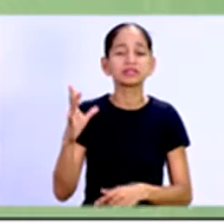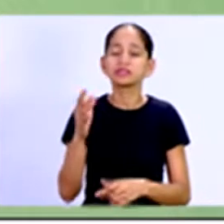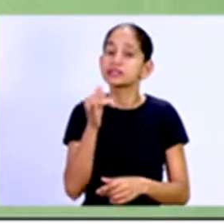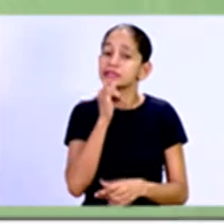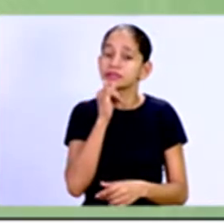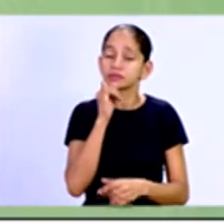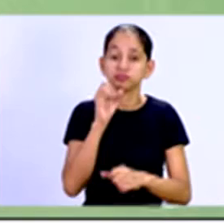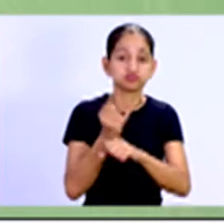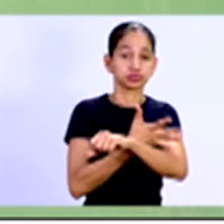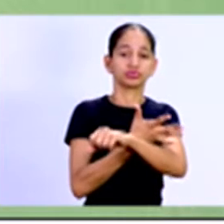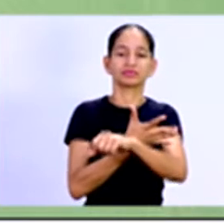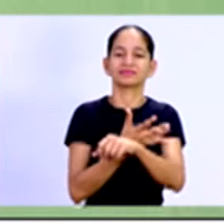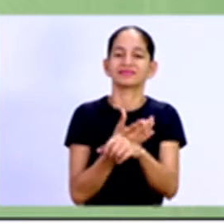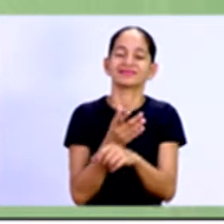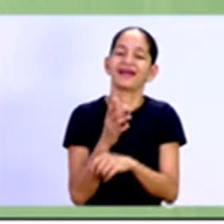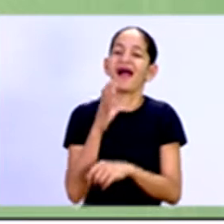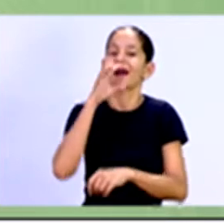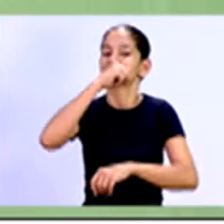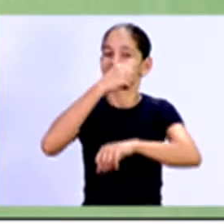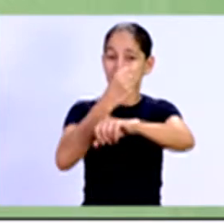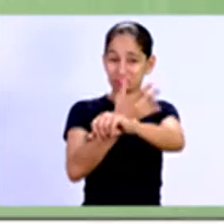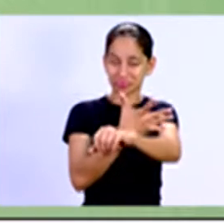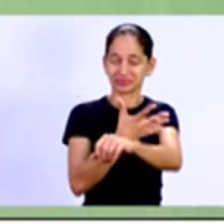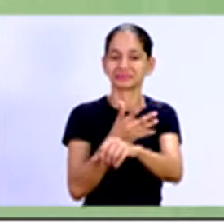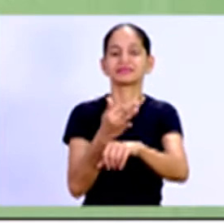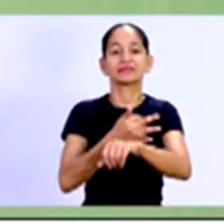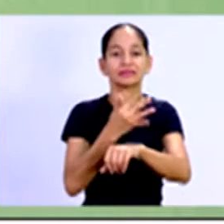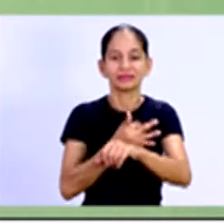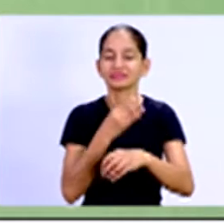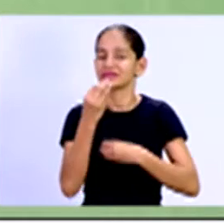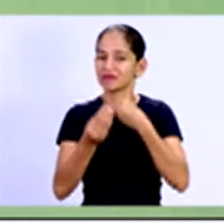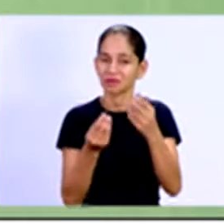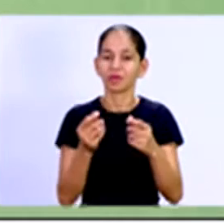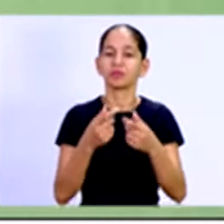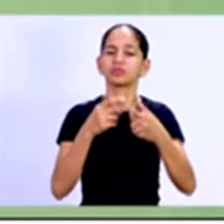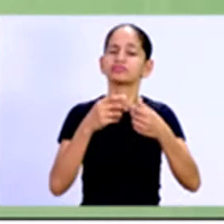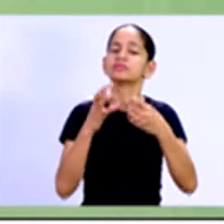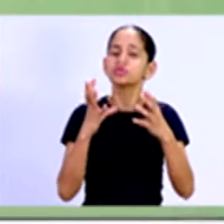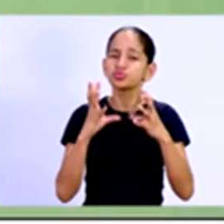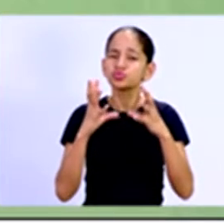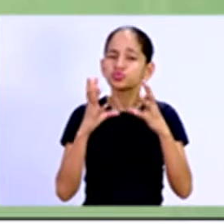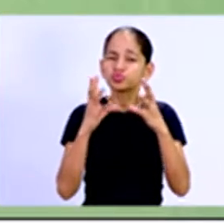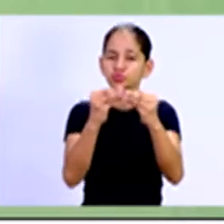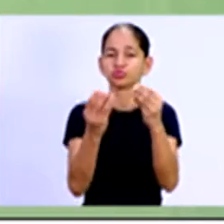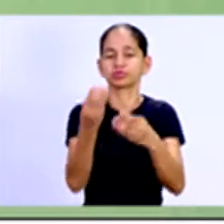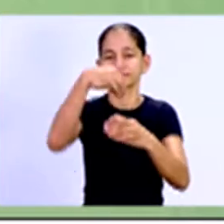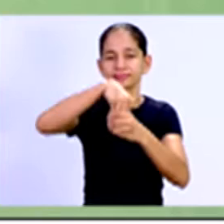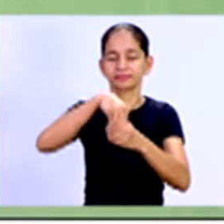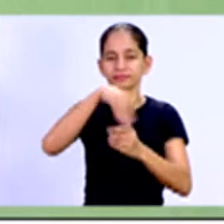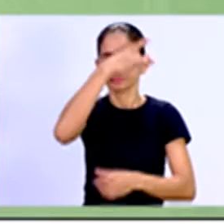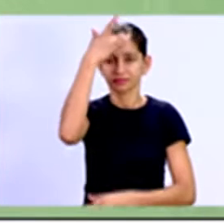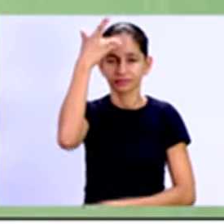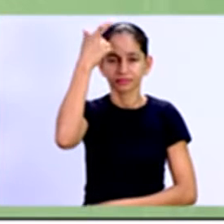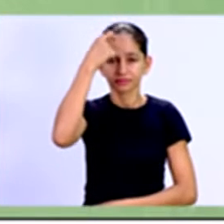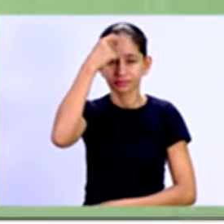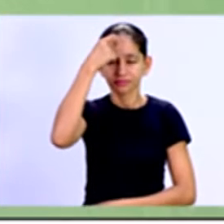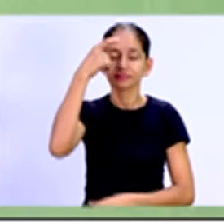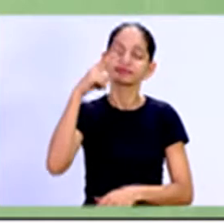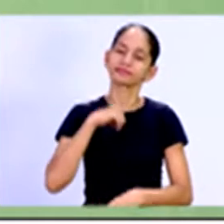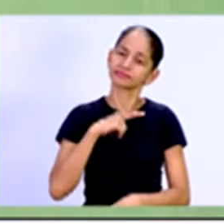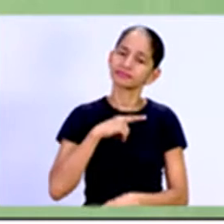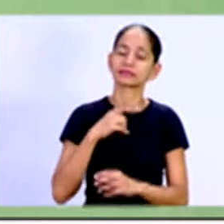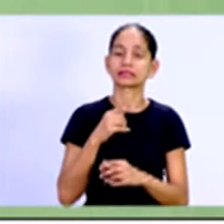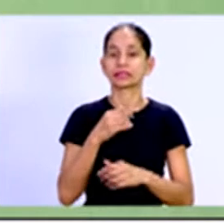é constituído dessas características que fazem com que o processo de conhecimento, o processo